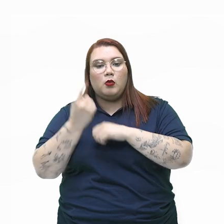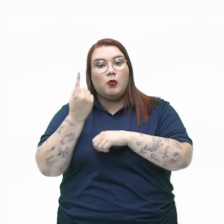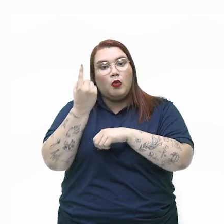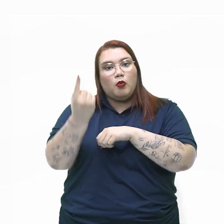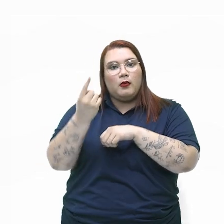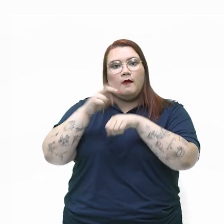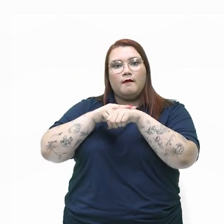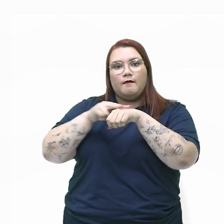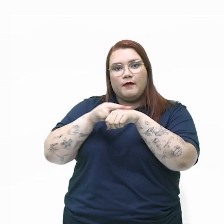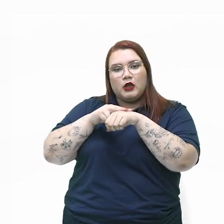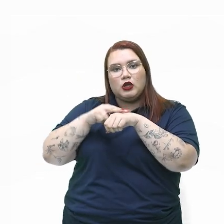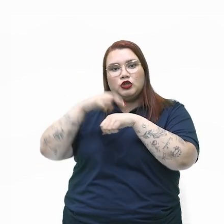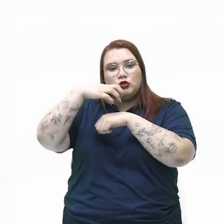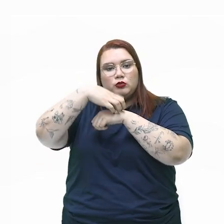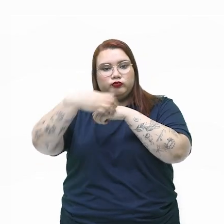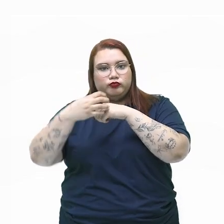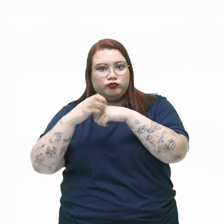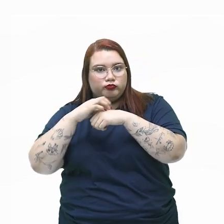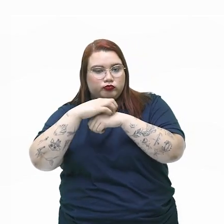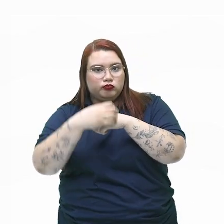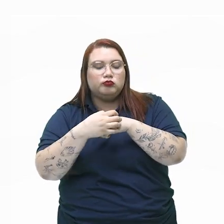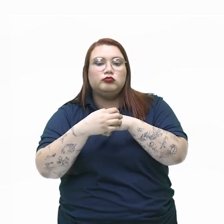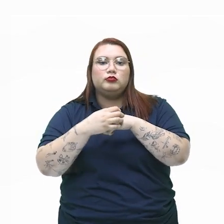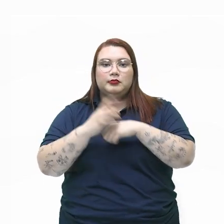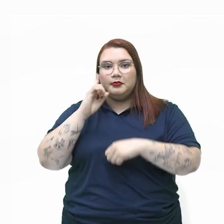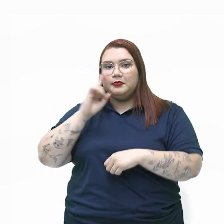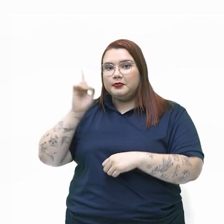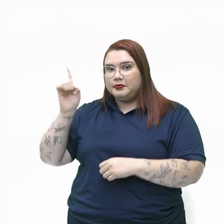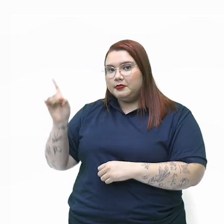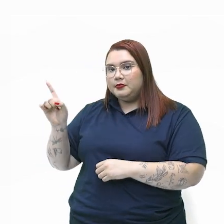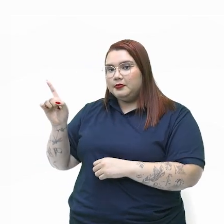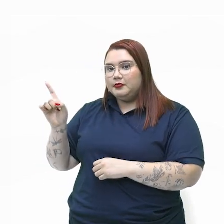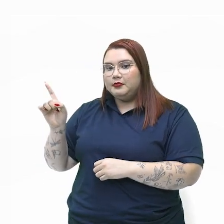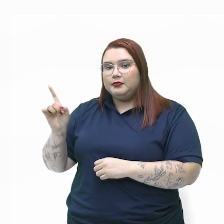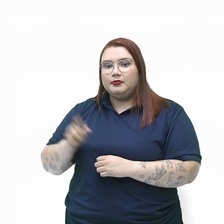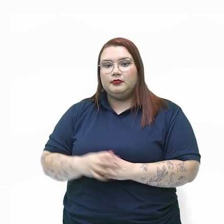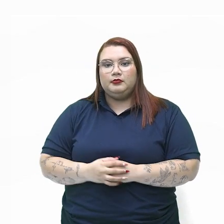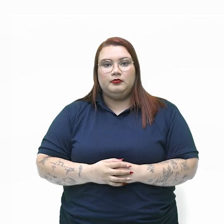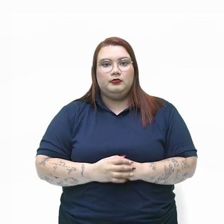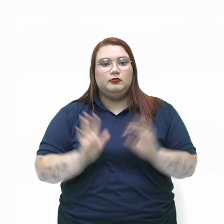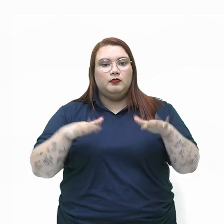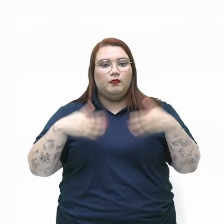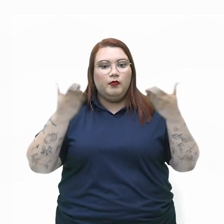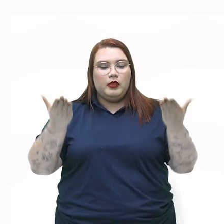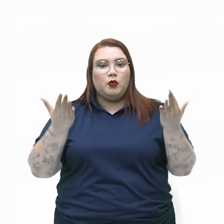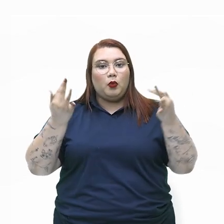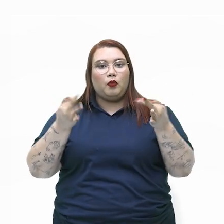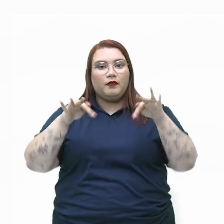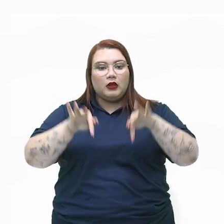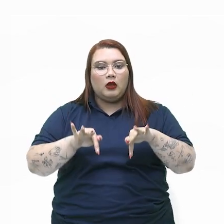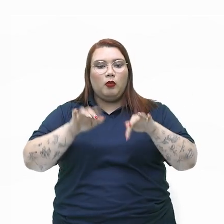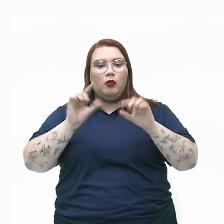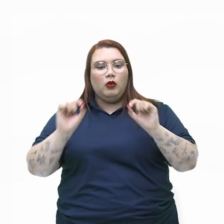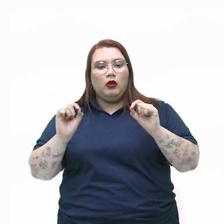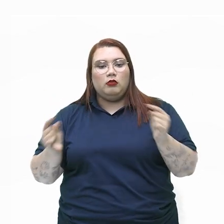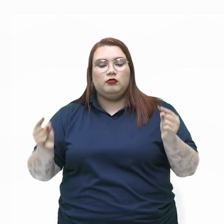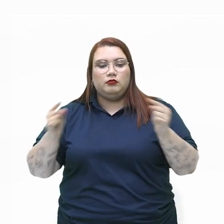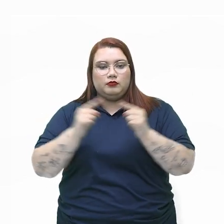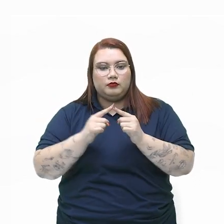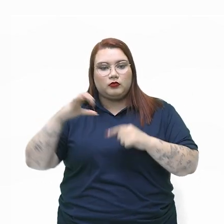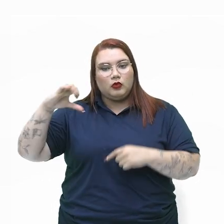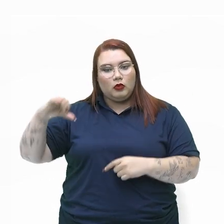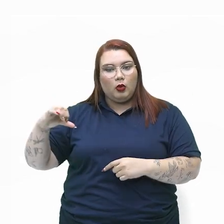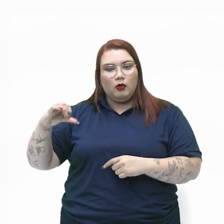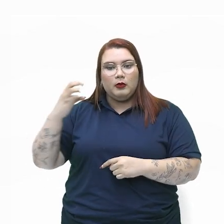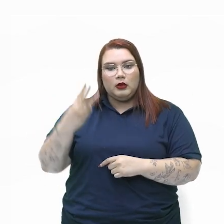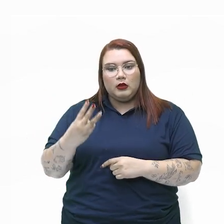verdes e lisas e uma com características recessivas, tanto verde quanto rugosa. Né? Então, no final, a proporção é